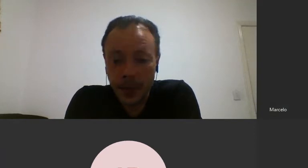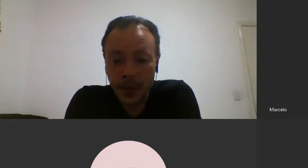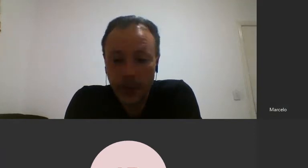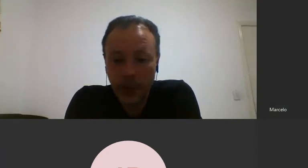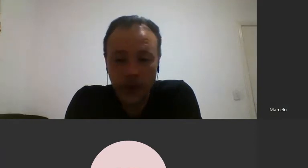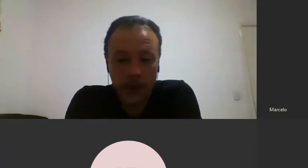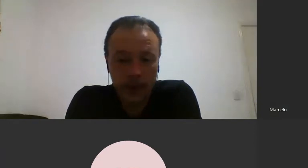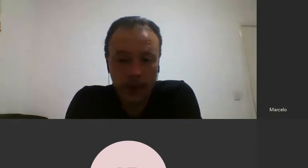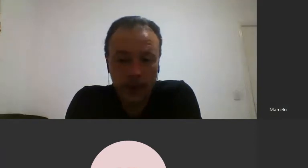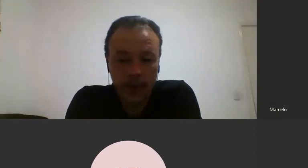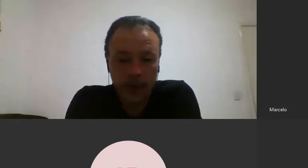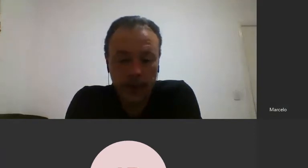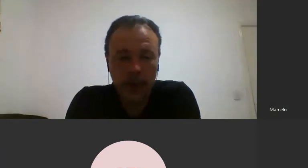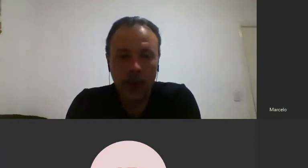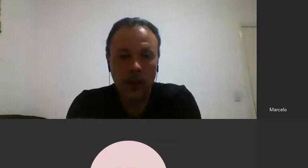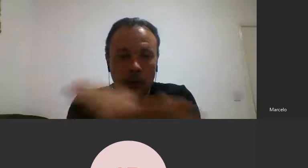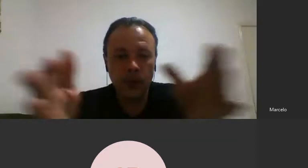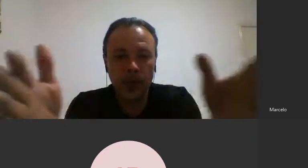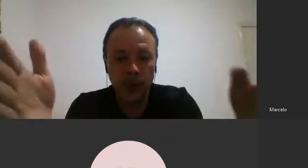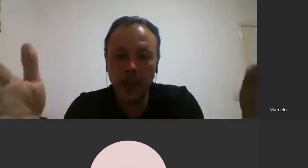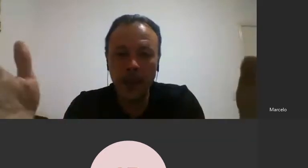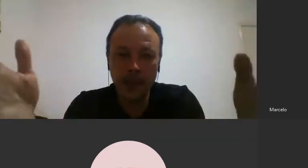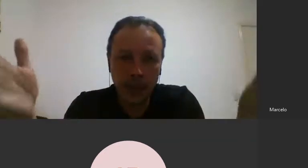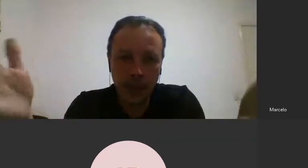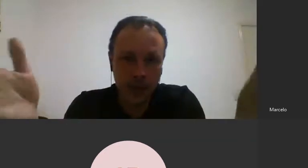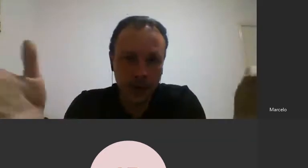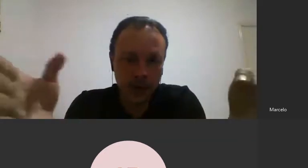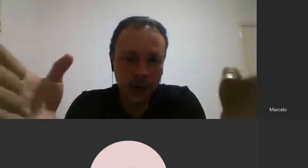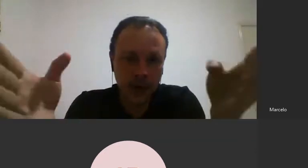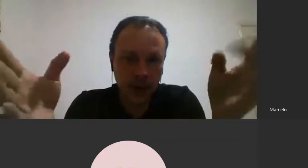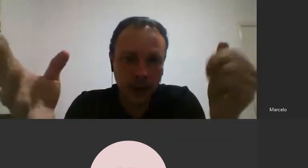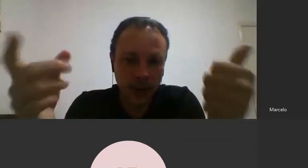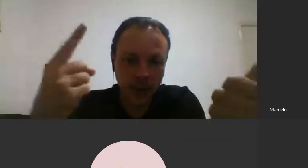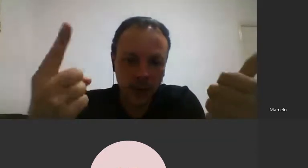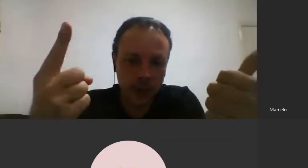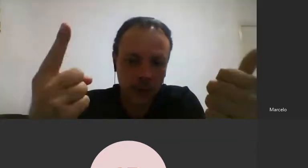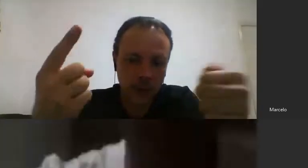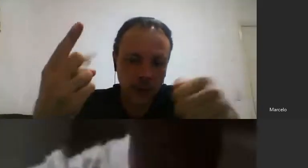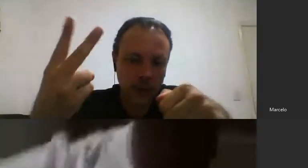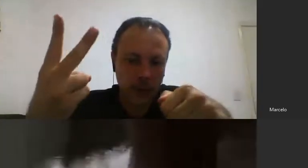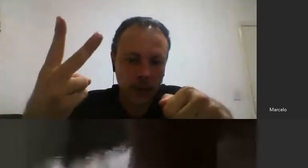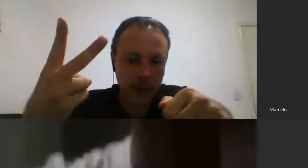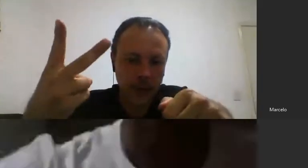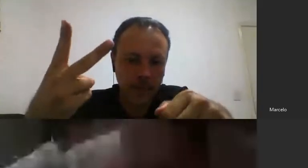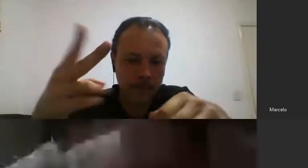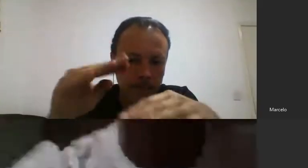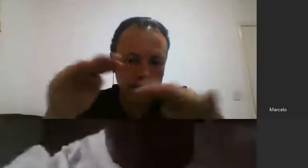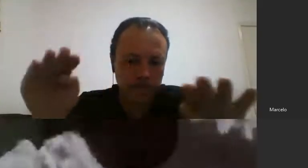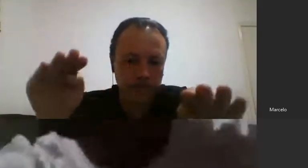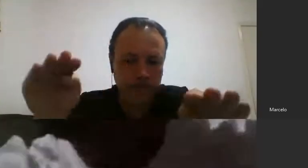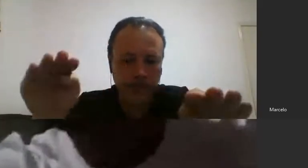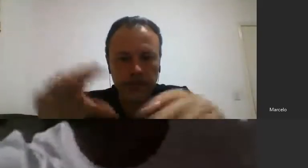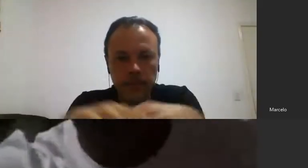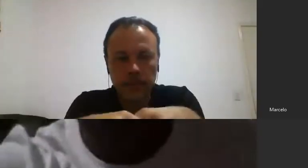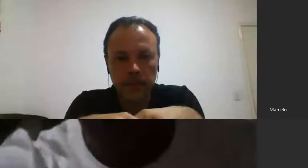Para a primeira prova, dentro da normalidade, seria unidade 1 e unidade 2, tá?